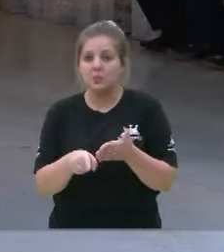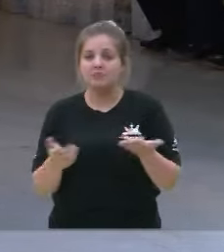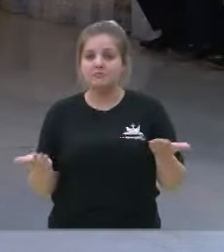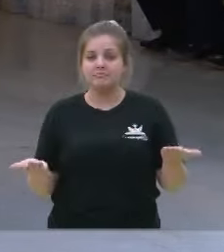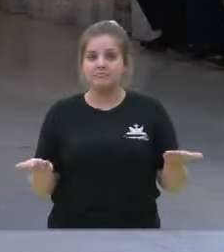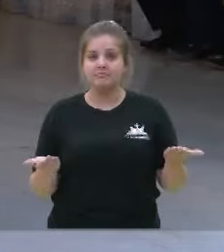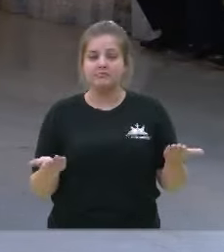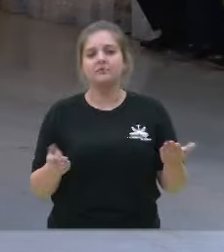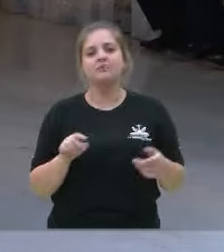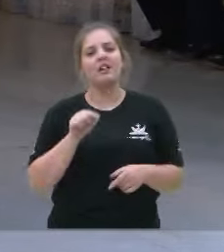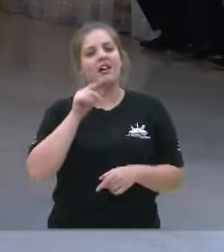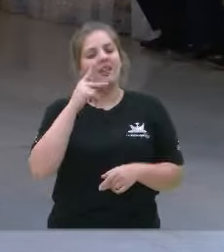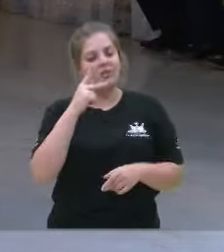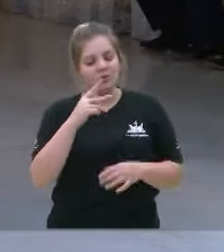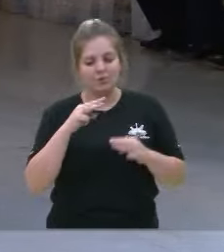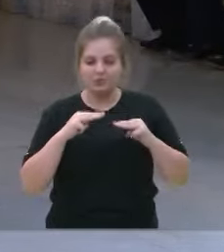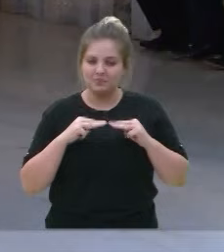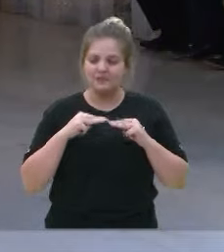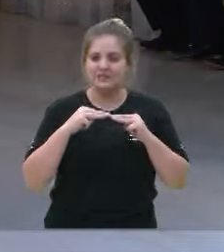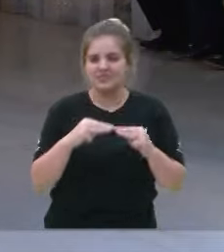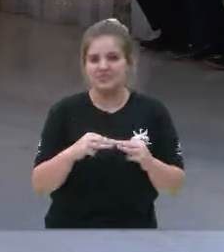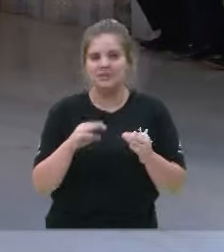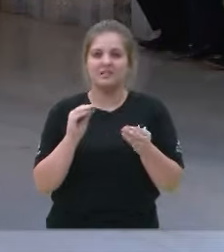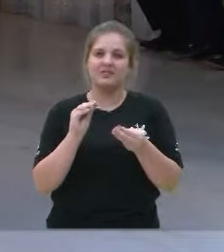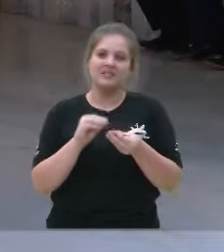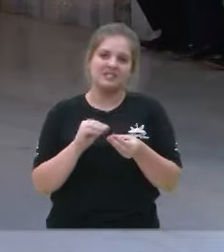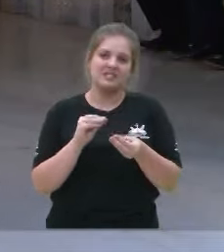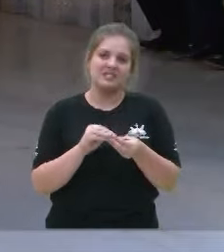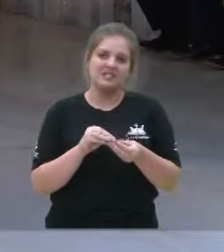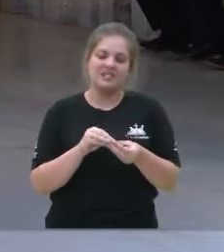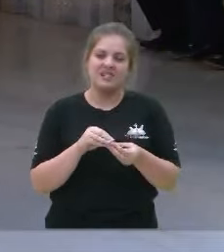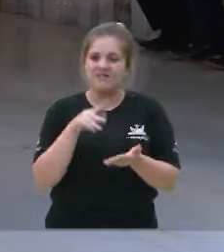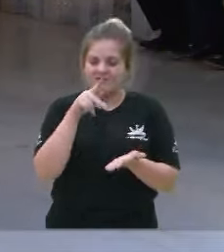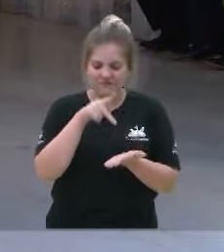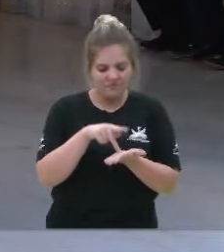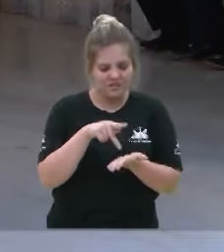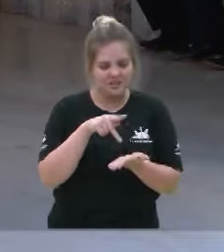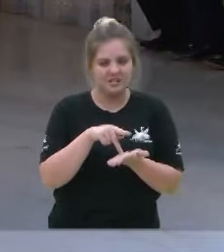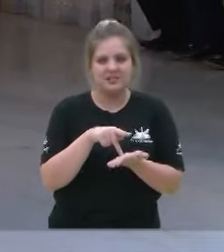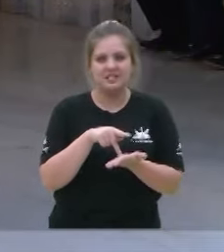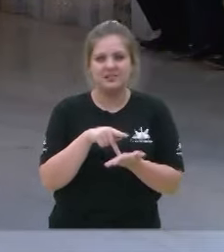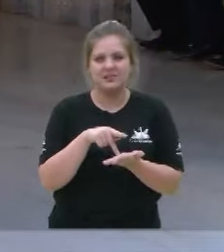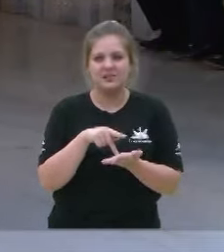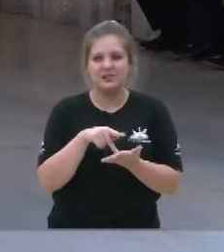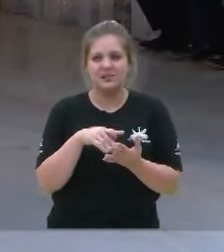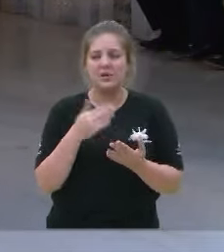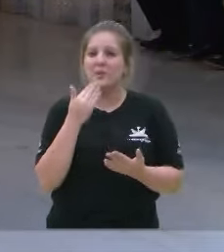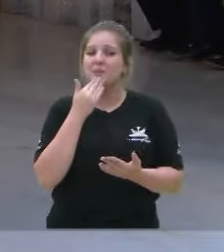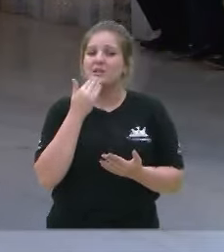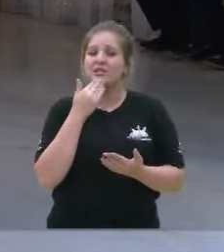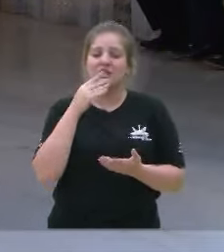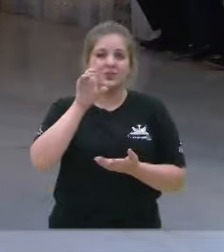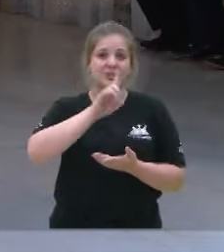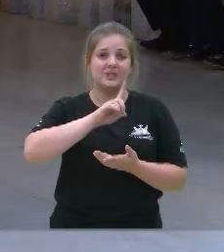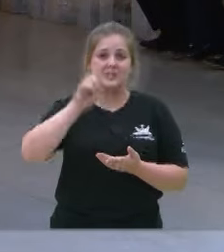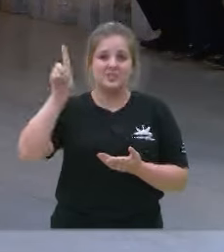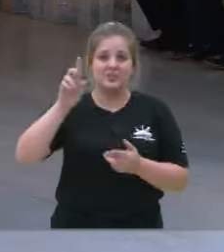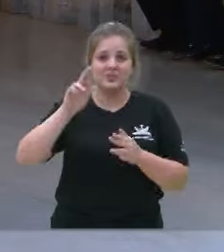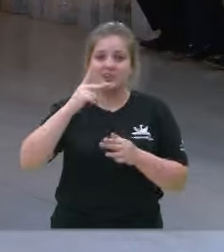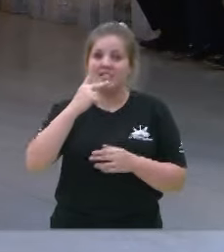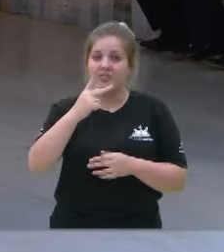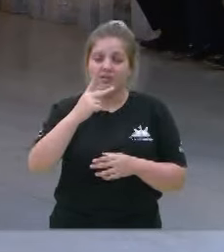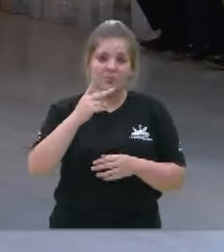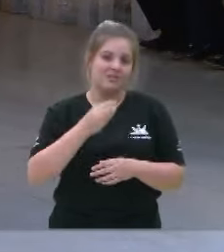missão é realizar verdadeiramente os pedidos de Deus